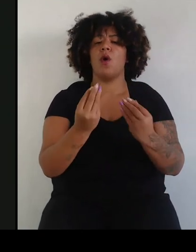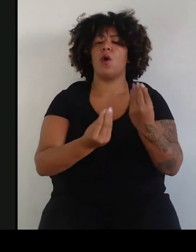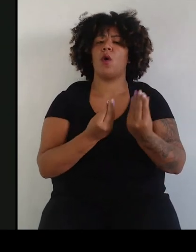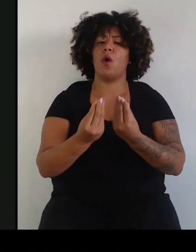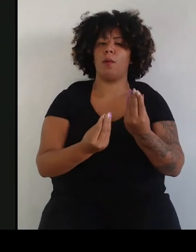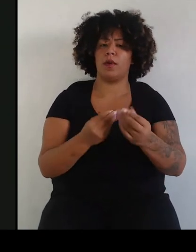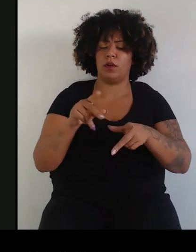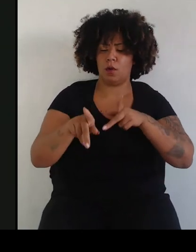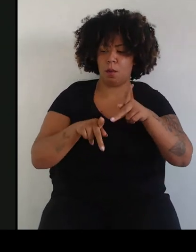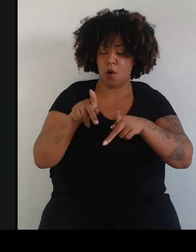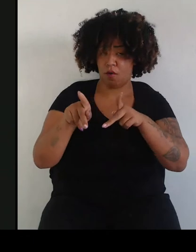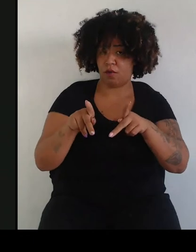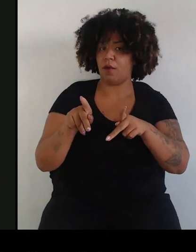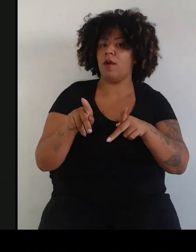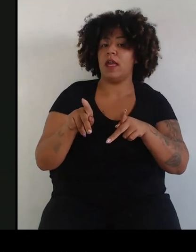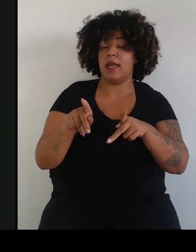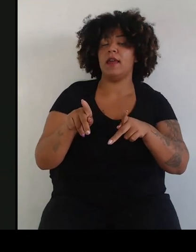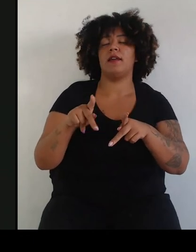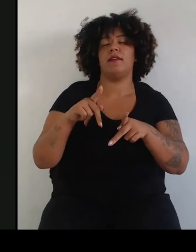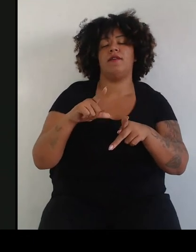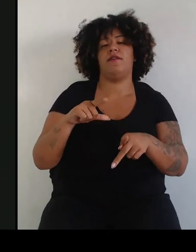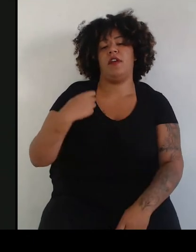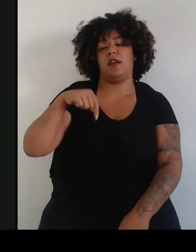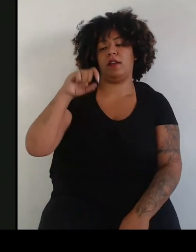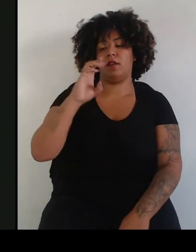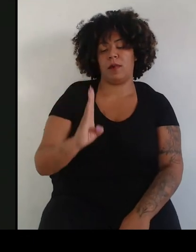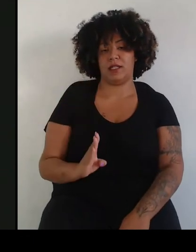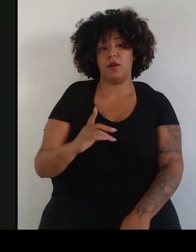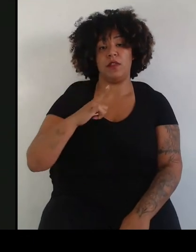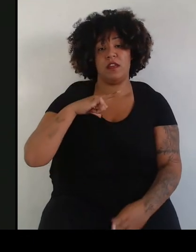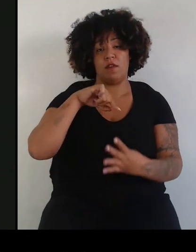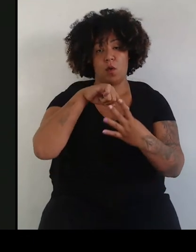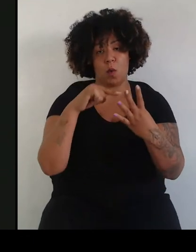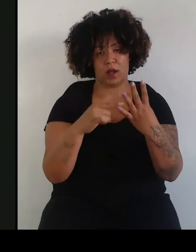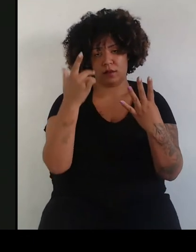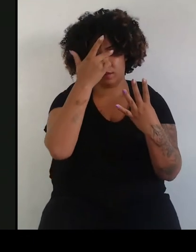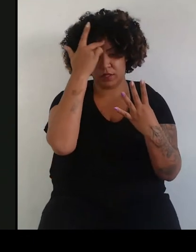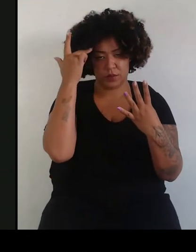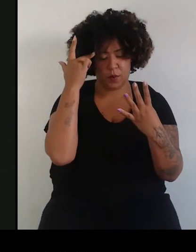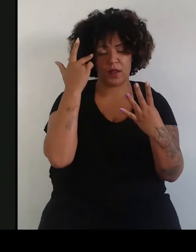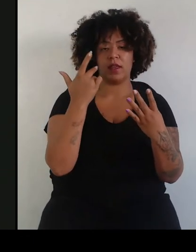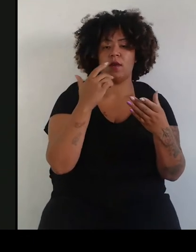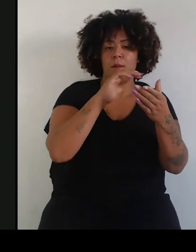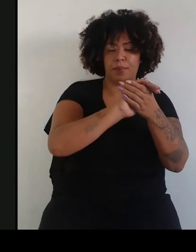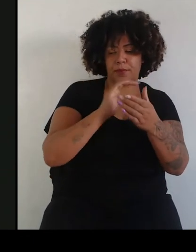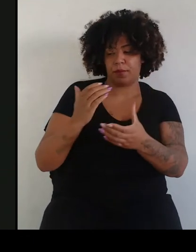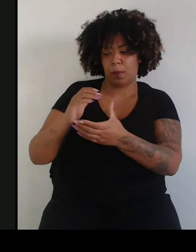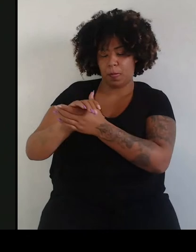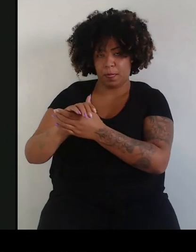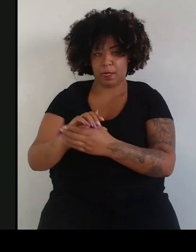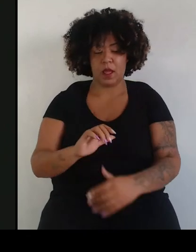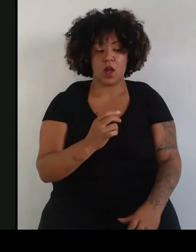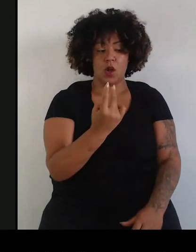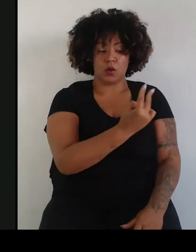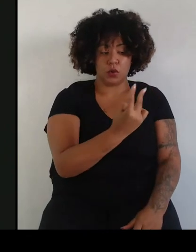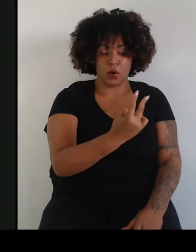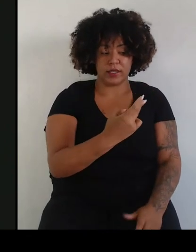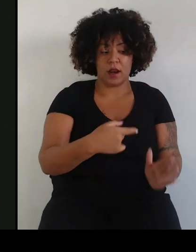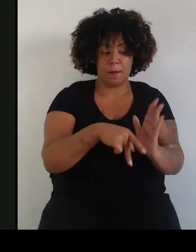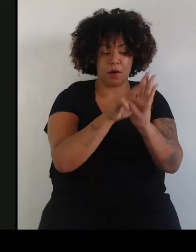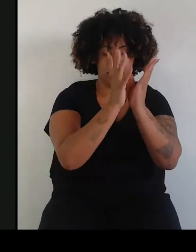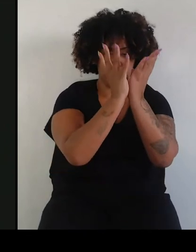casais dois eram indígenas como essa indígena tarairu também